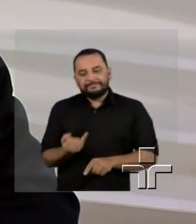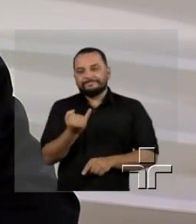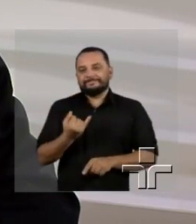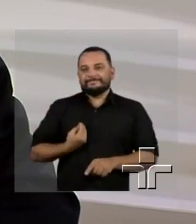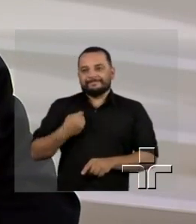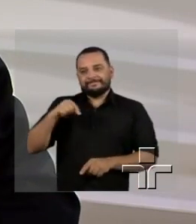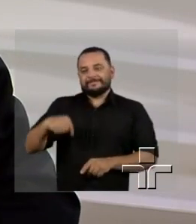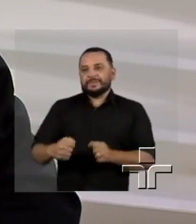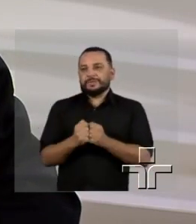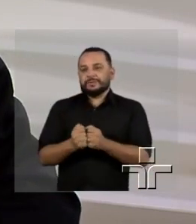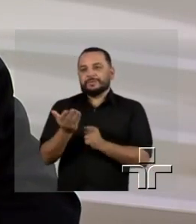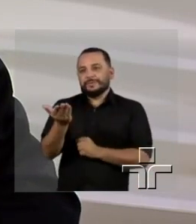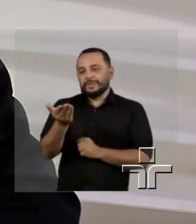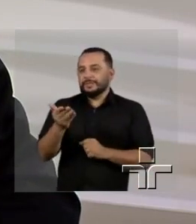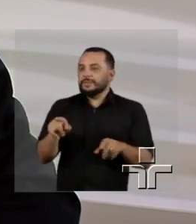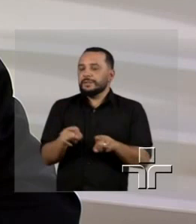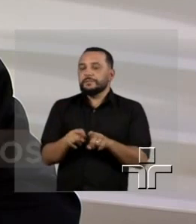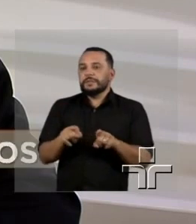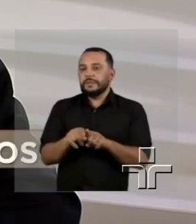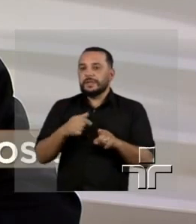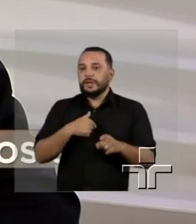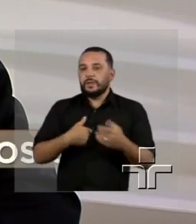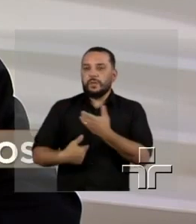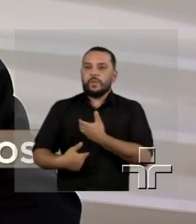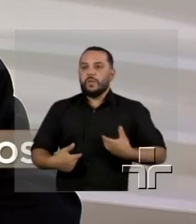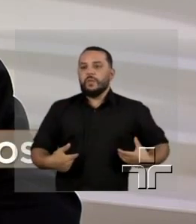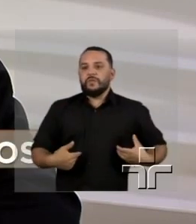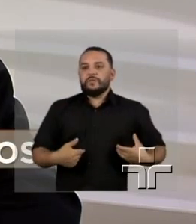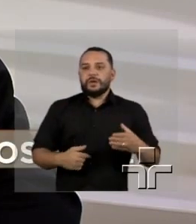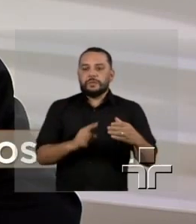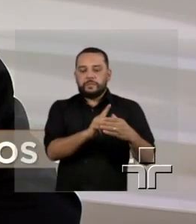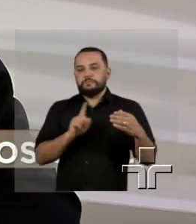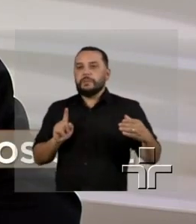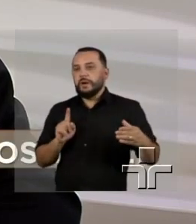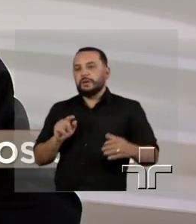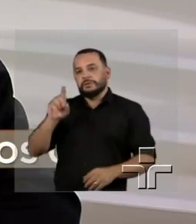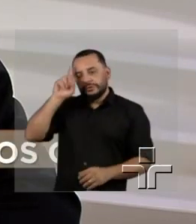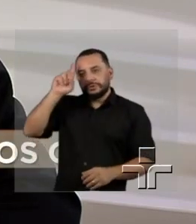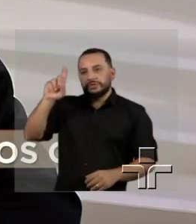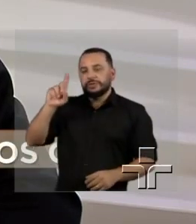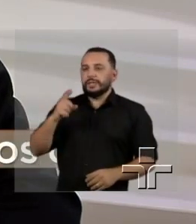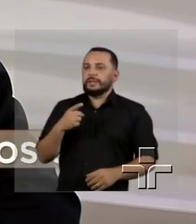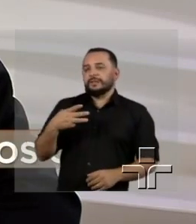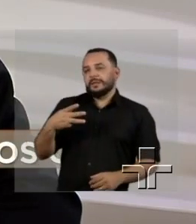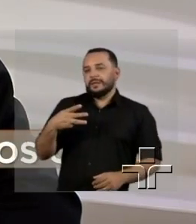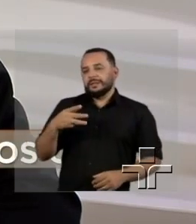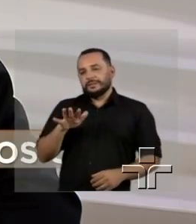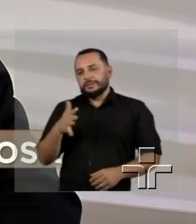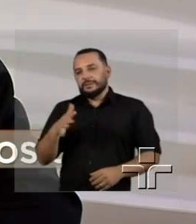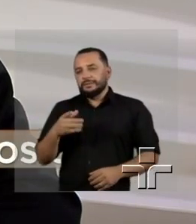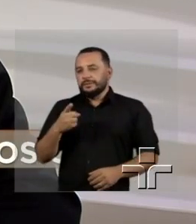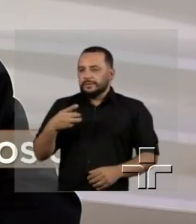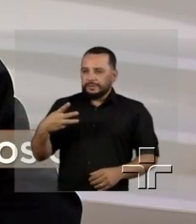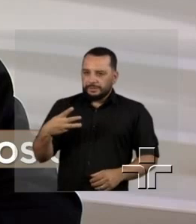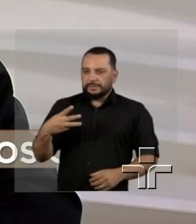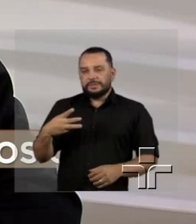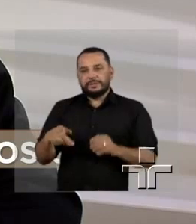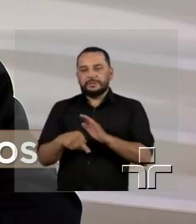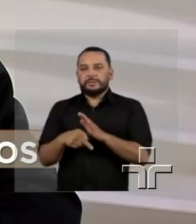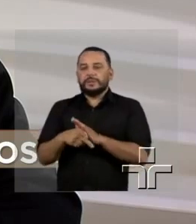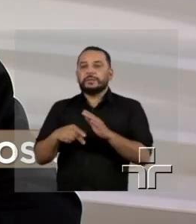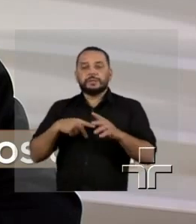Estado de São Paulo, Maria Cristina Fernandes, colunista do jornal Valor Econômico, Marcelo Godoy,